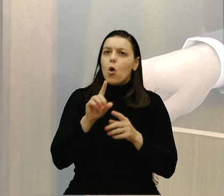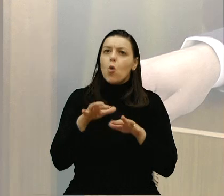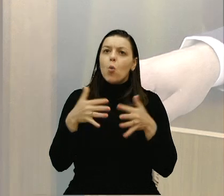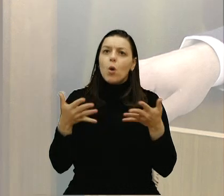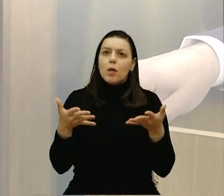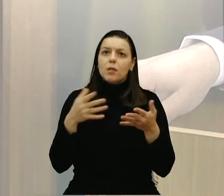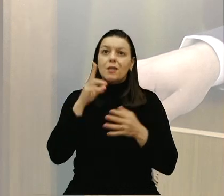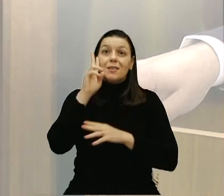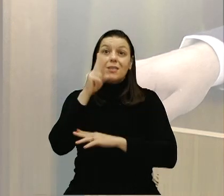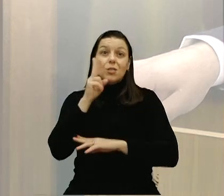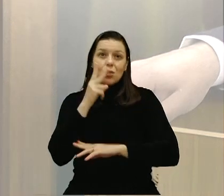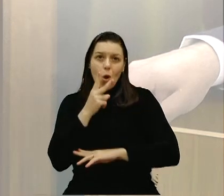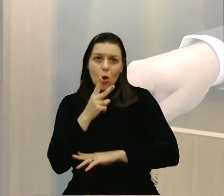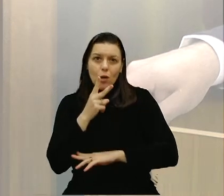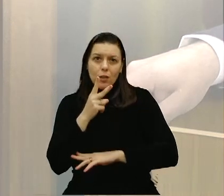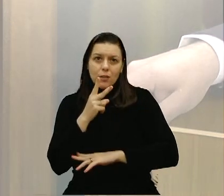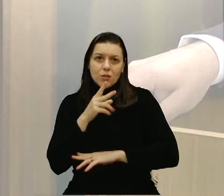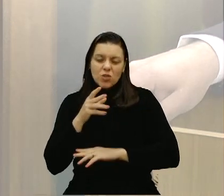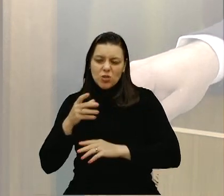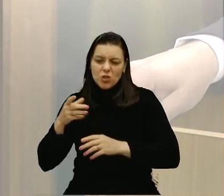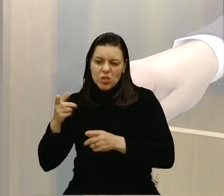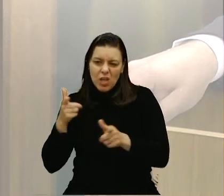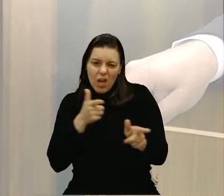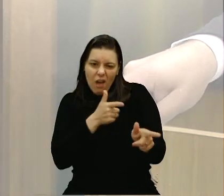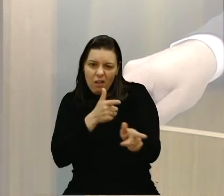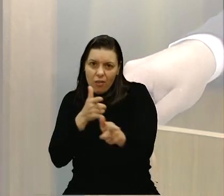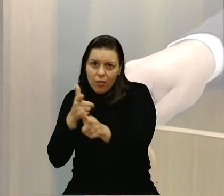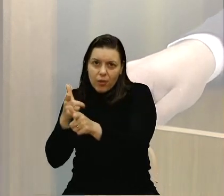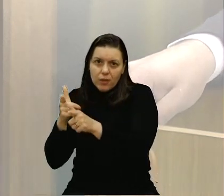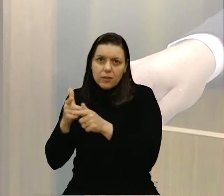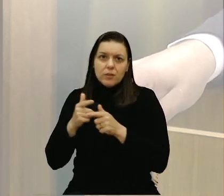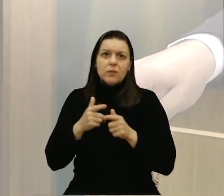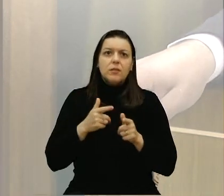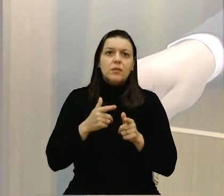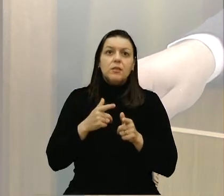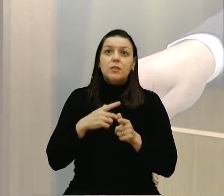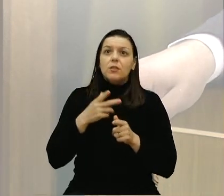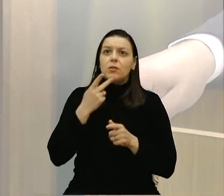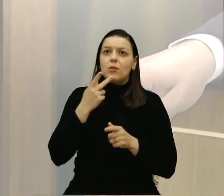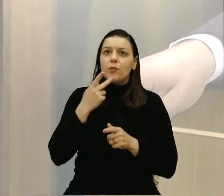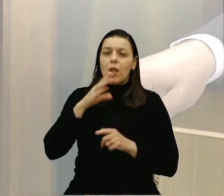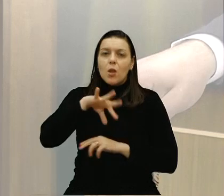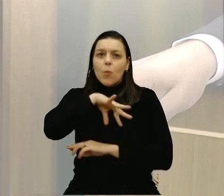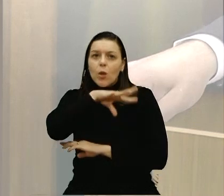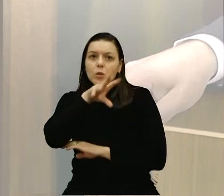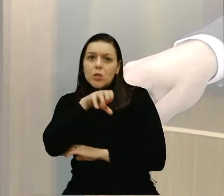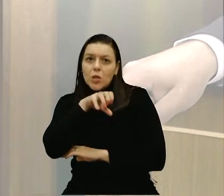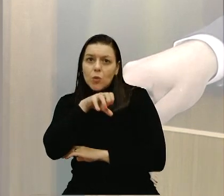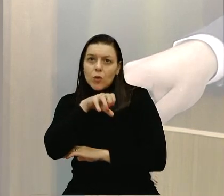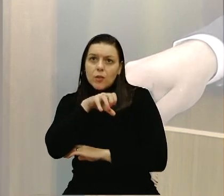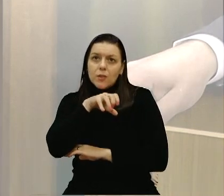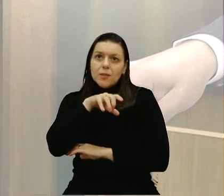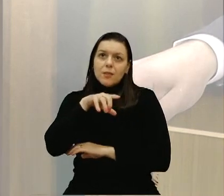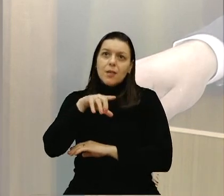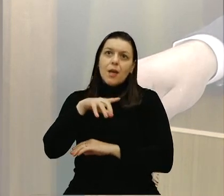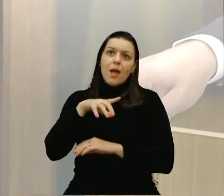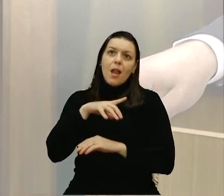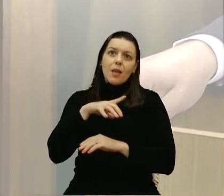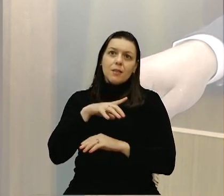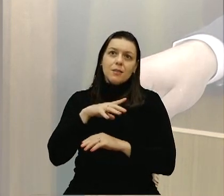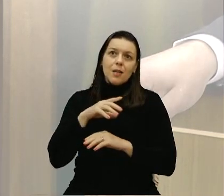as histórias de caça elas não são contadas pelos leões, elas exaltam